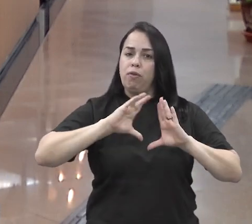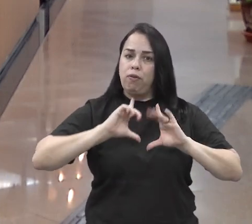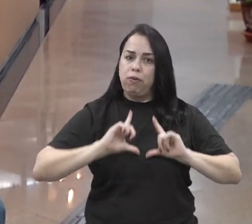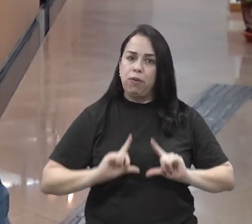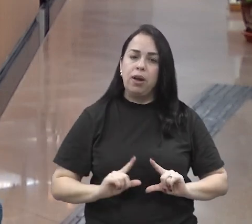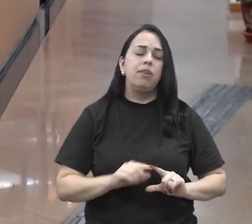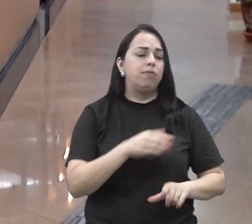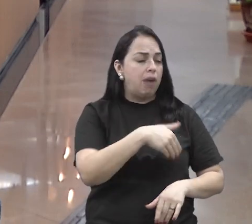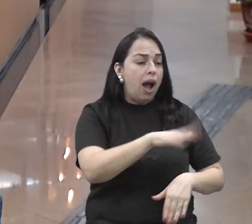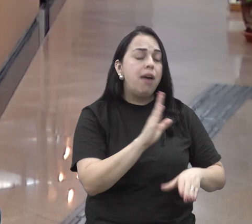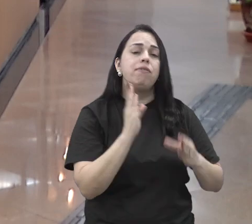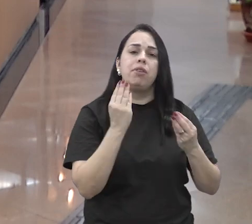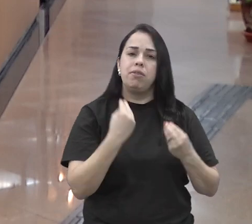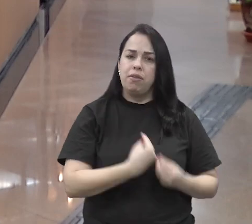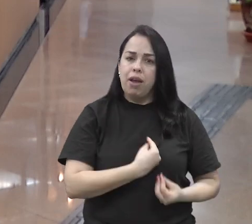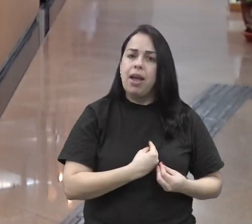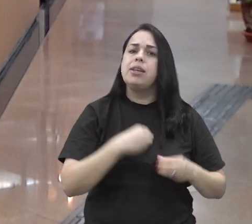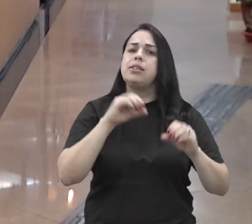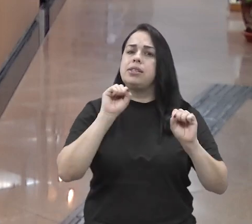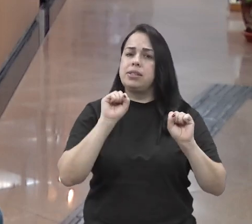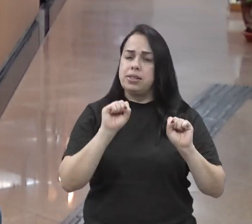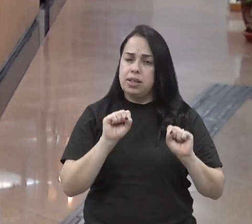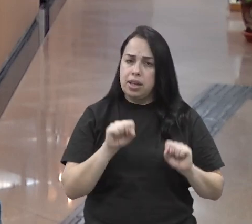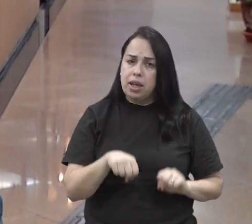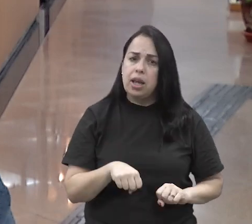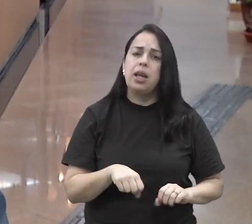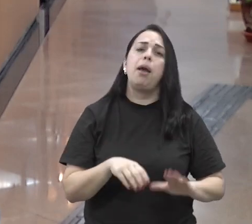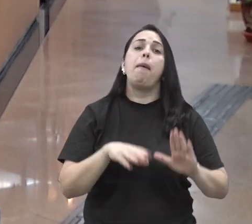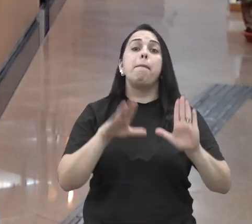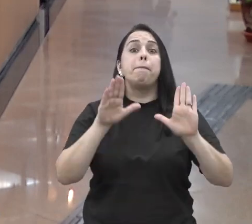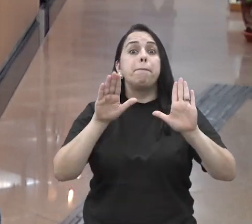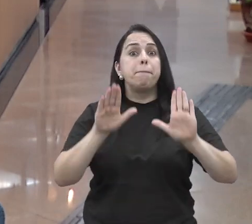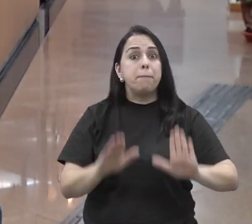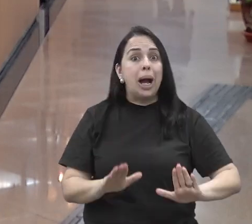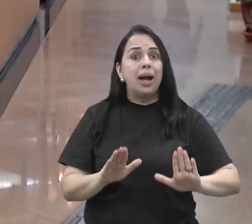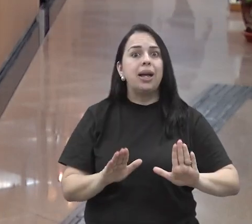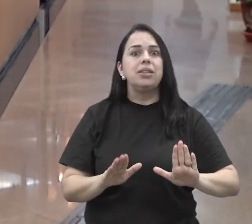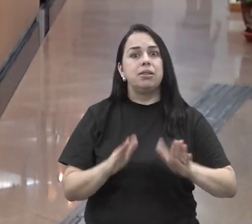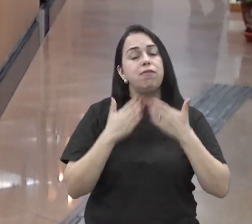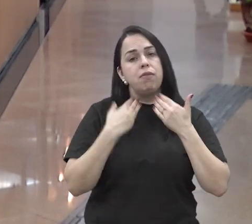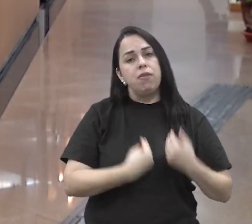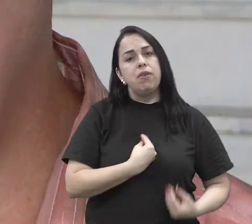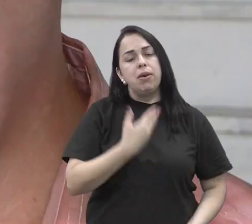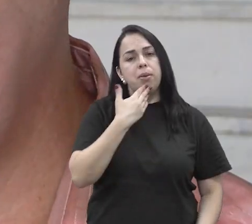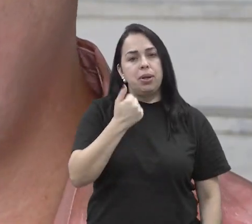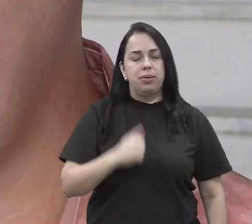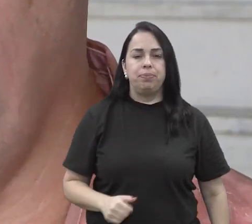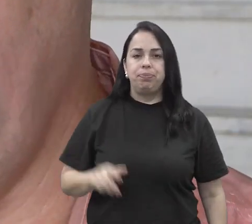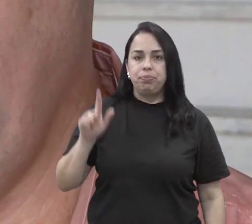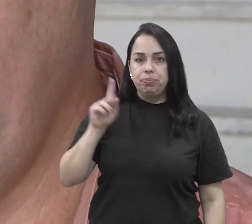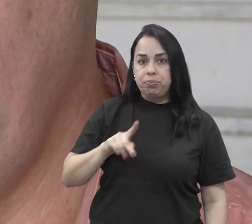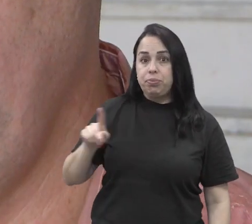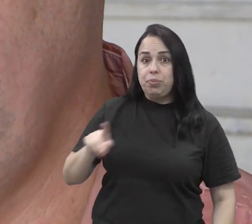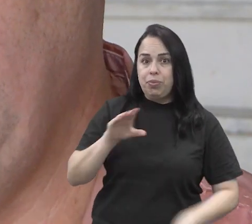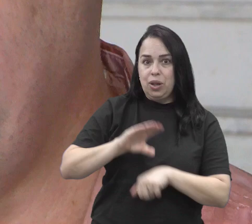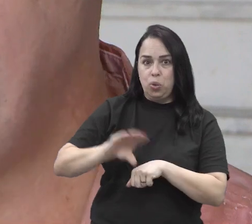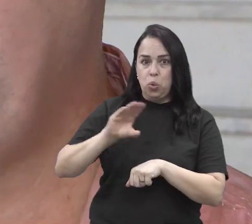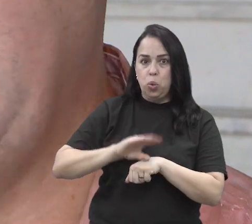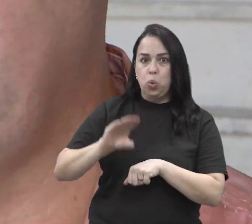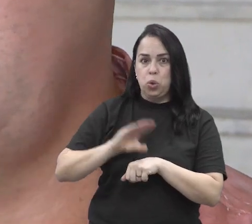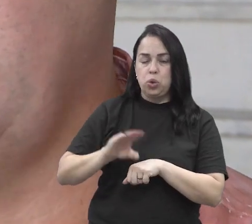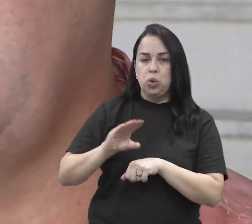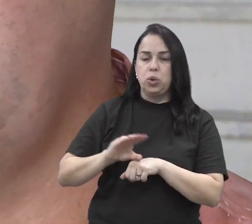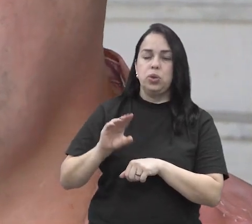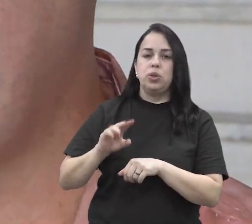que possa viver, vai sim, até cicatrizar, mas para que possa viver melhor, né? Para o professor do curso de